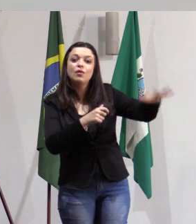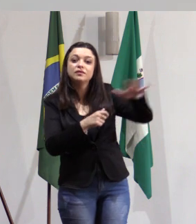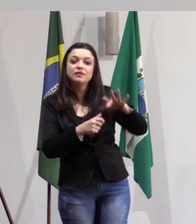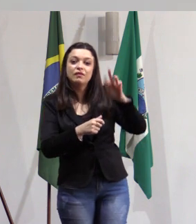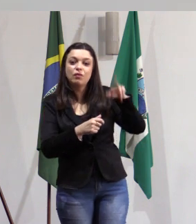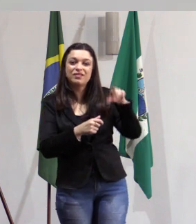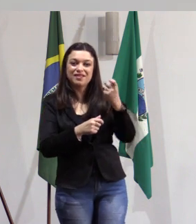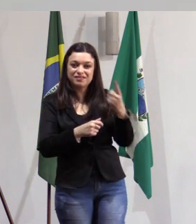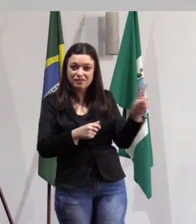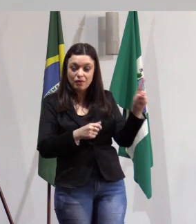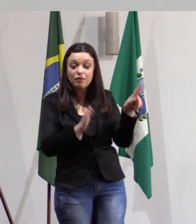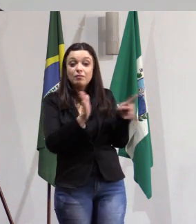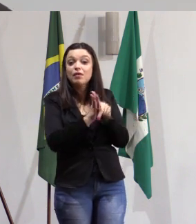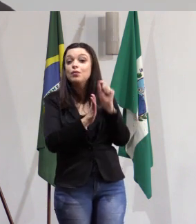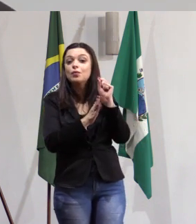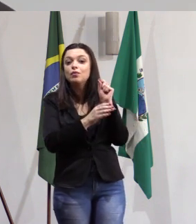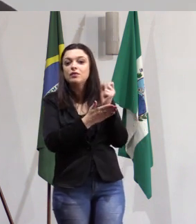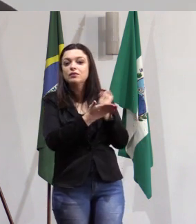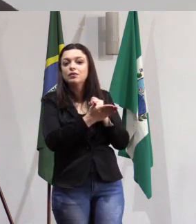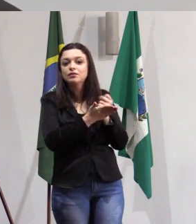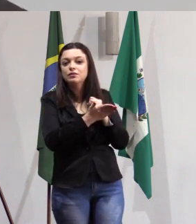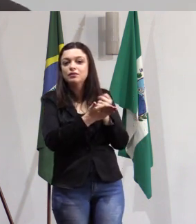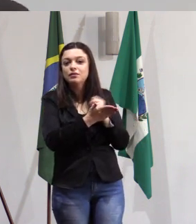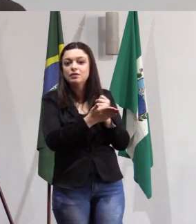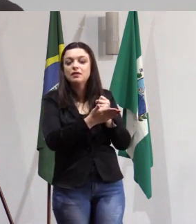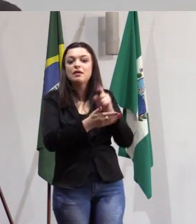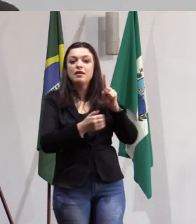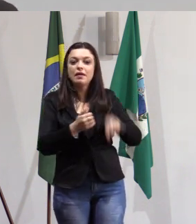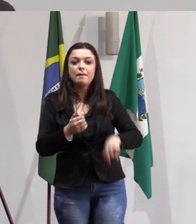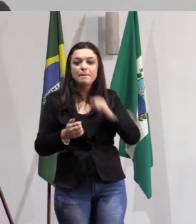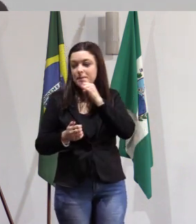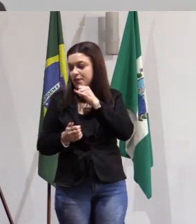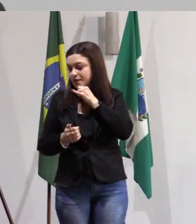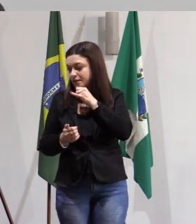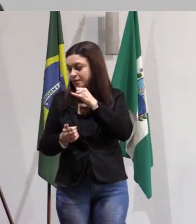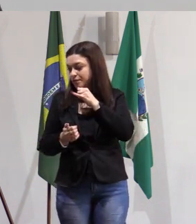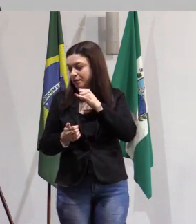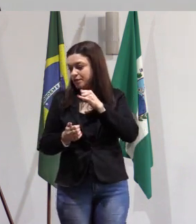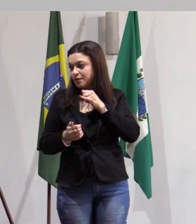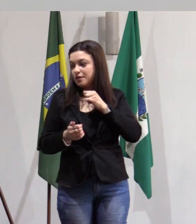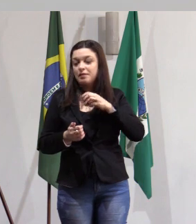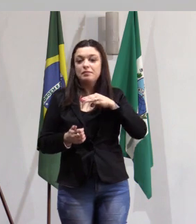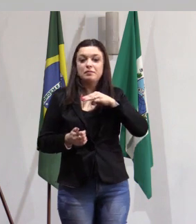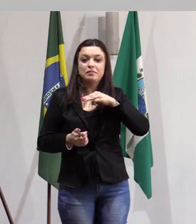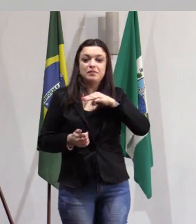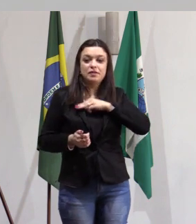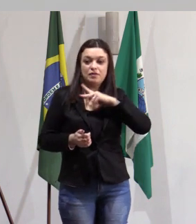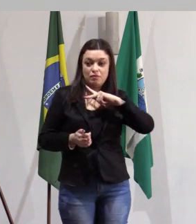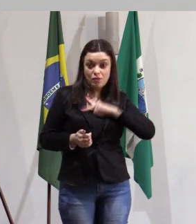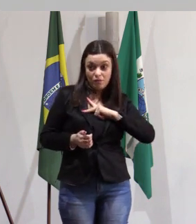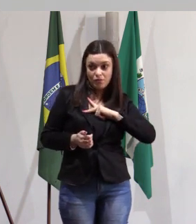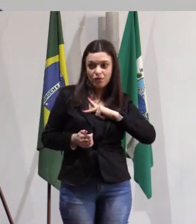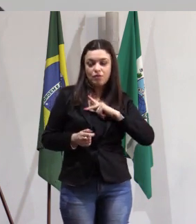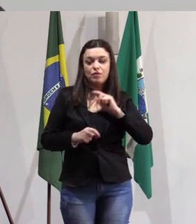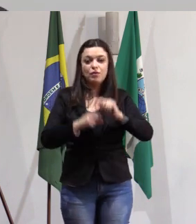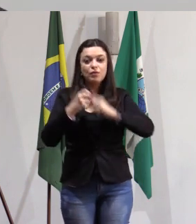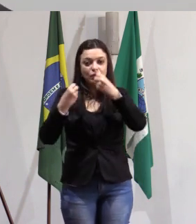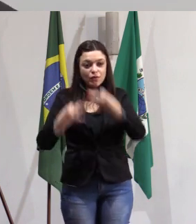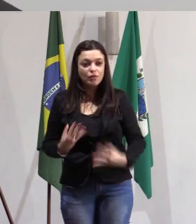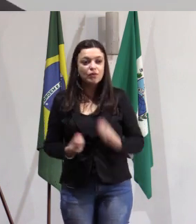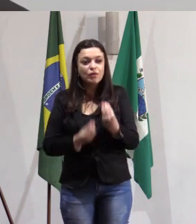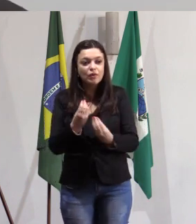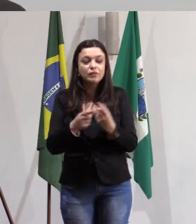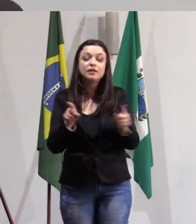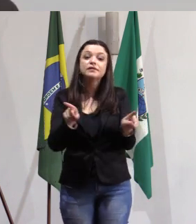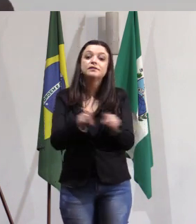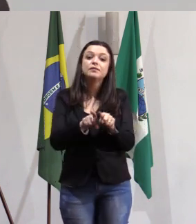Elas são objeto de um controle social, quer pelo TCU, quer pela CGU, muito de perto. Ela tem, como